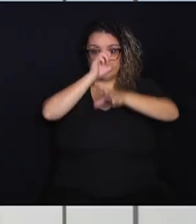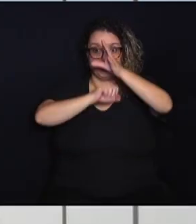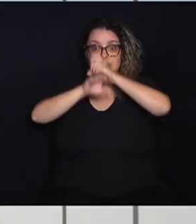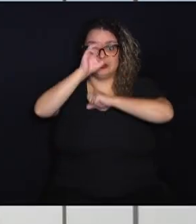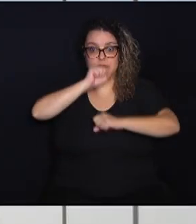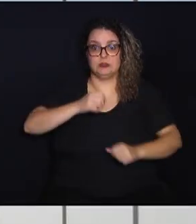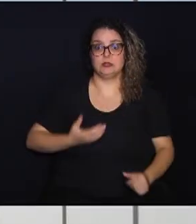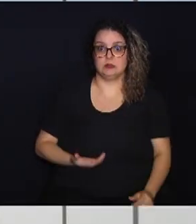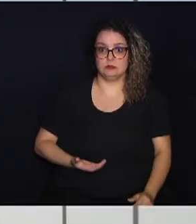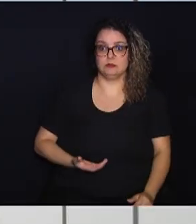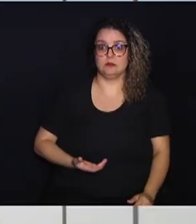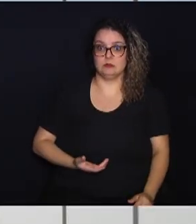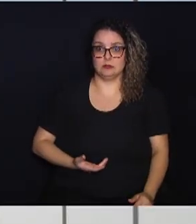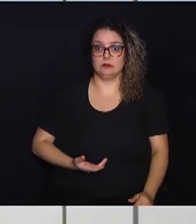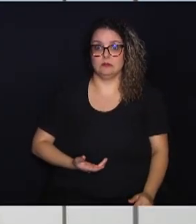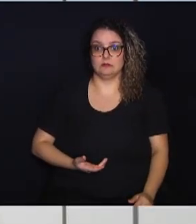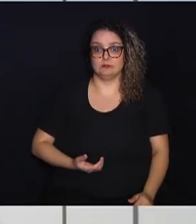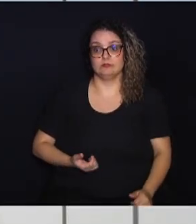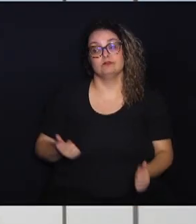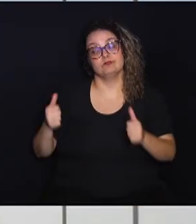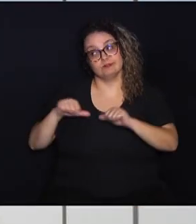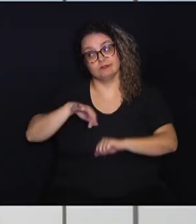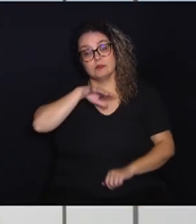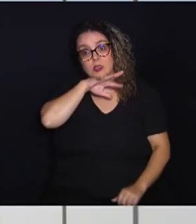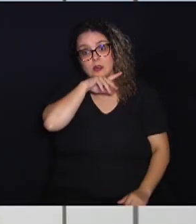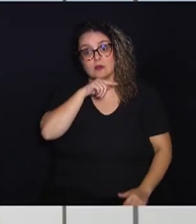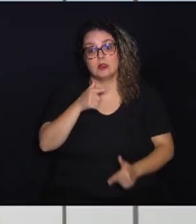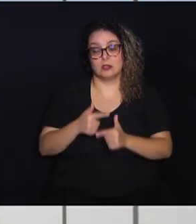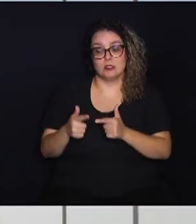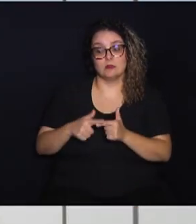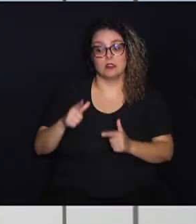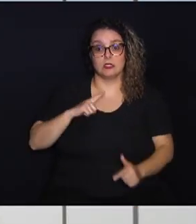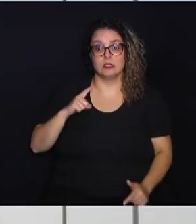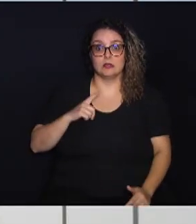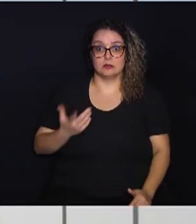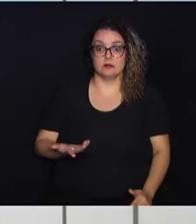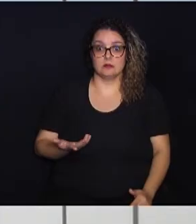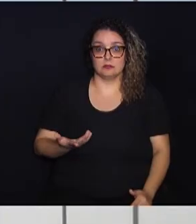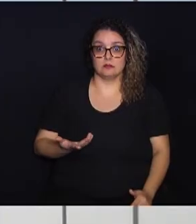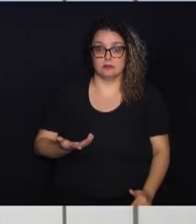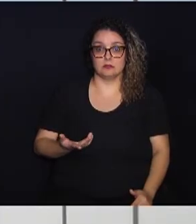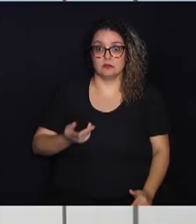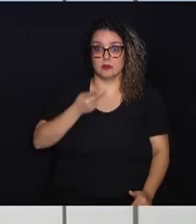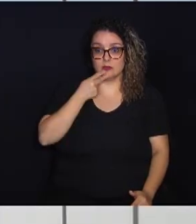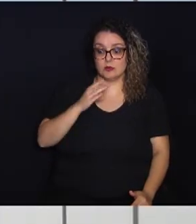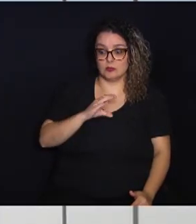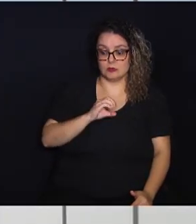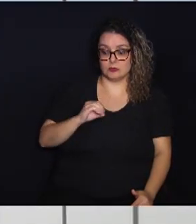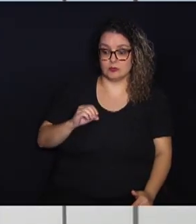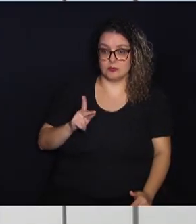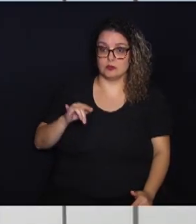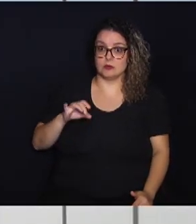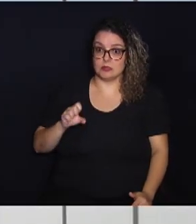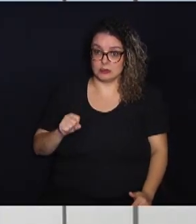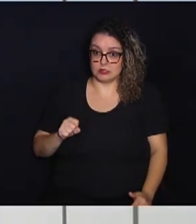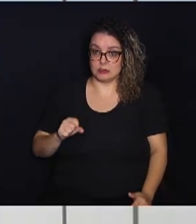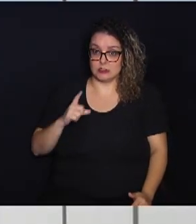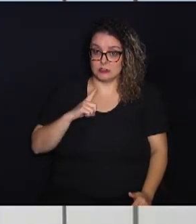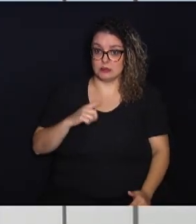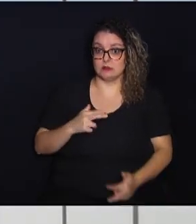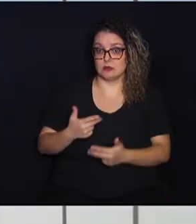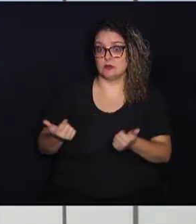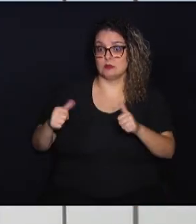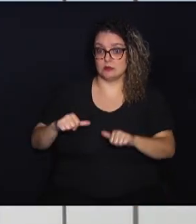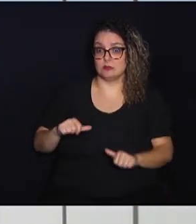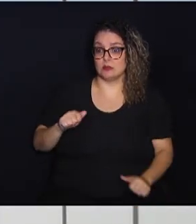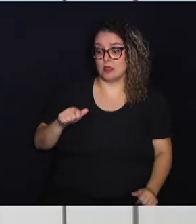aprendizagem, vai dar mal, vai dar problema, né? Você falou dos cookies. Hoje a gente ainda tem uma coisa pior, que são